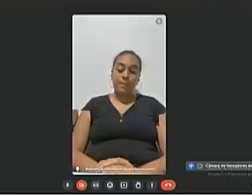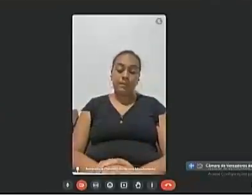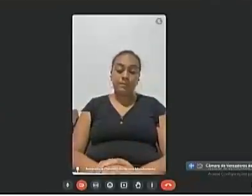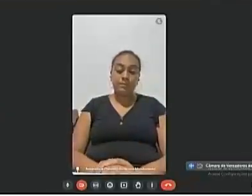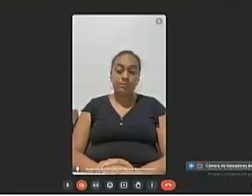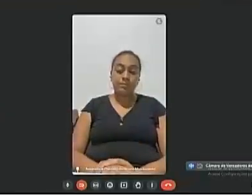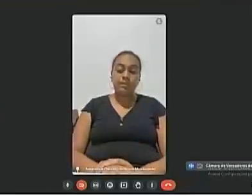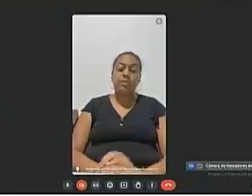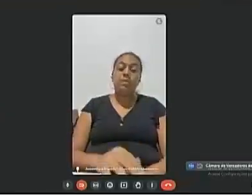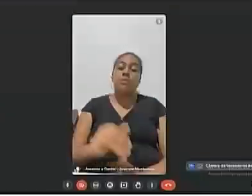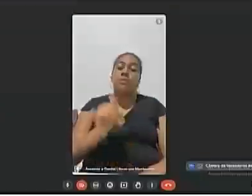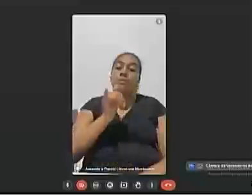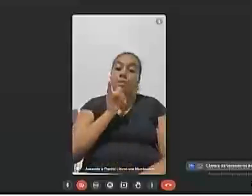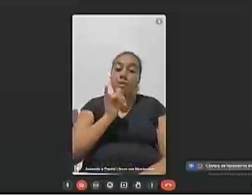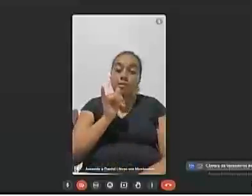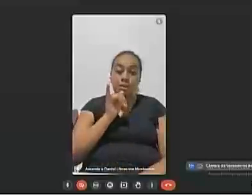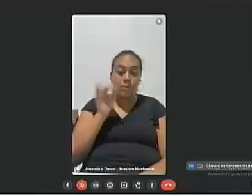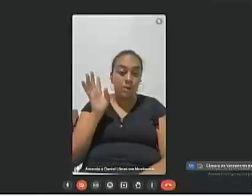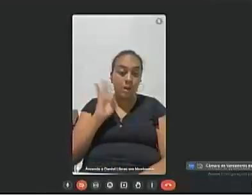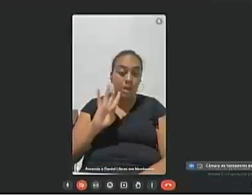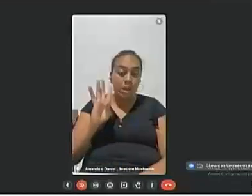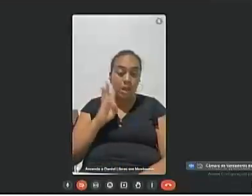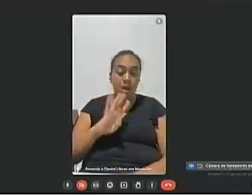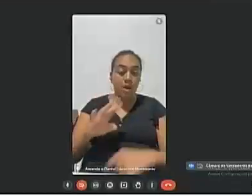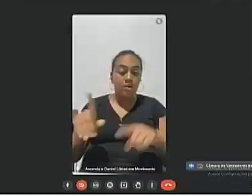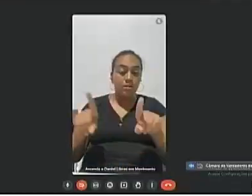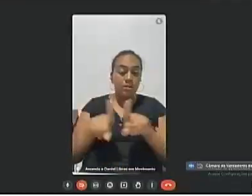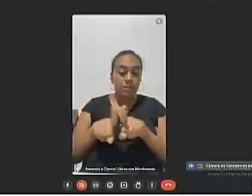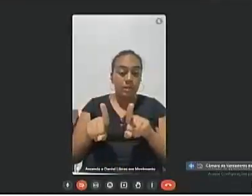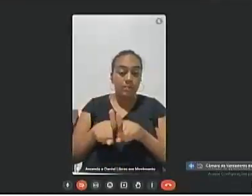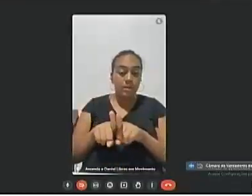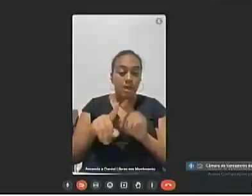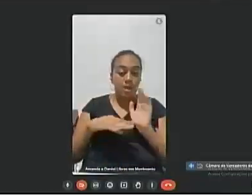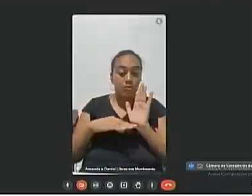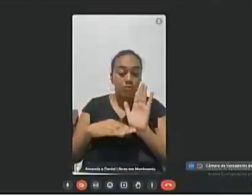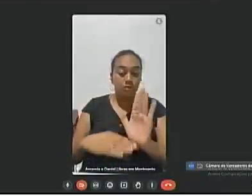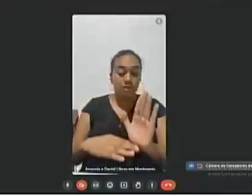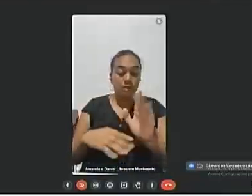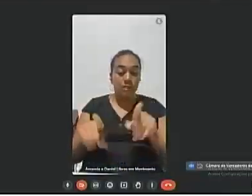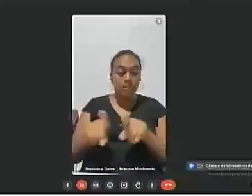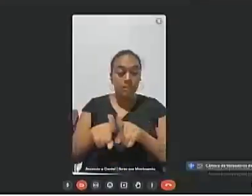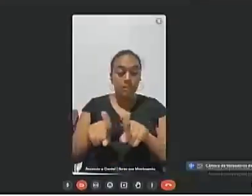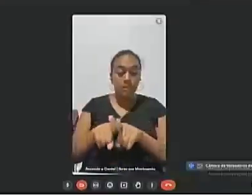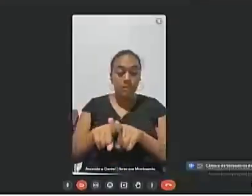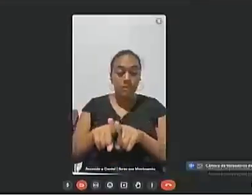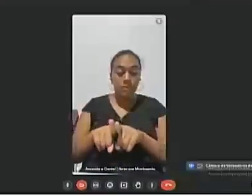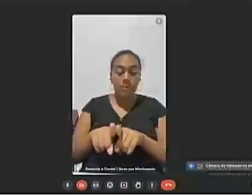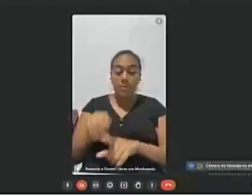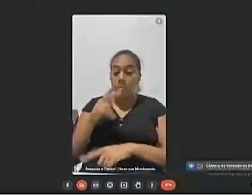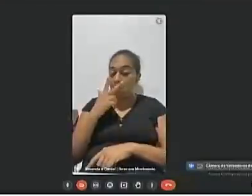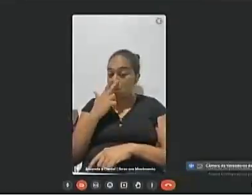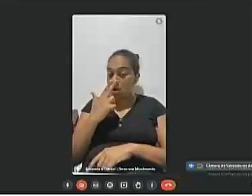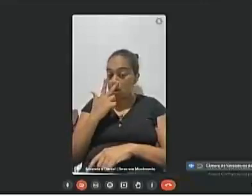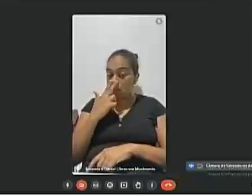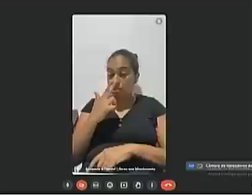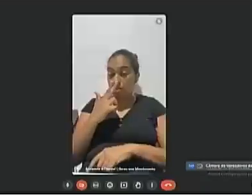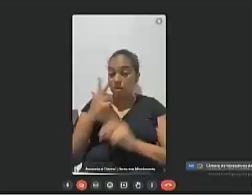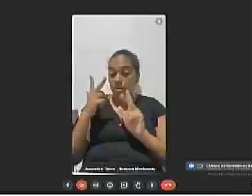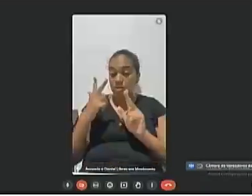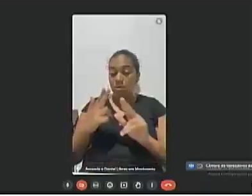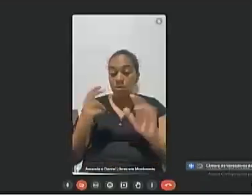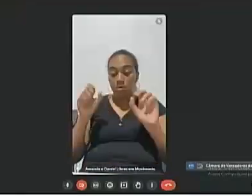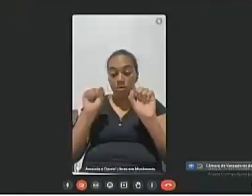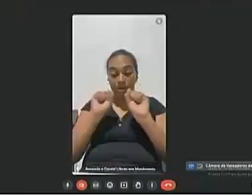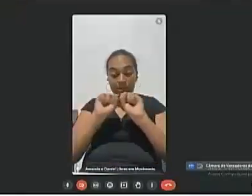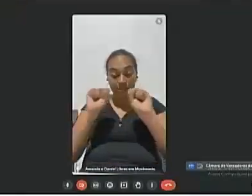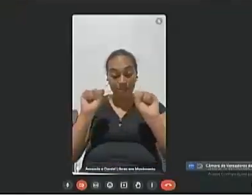Aqui um exemplo bem legal que serviria bastante para nós também. Seria parecido com o nosso aqui nesse sistema